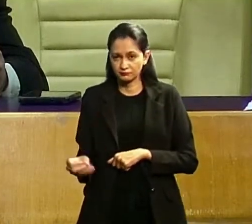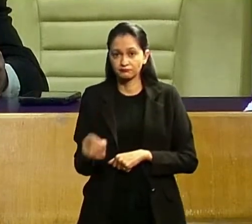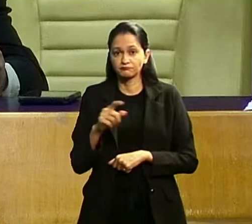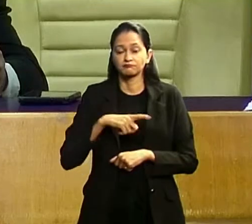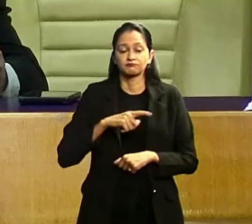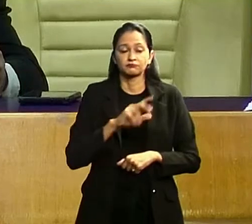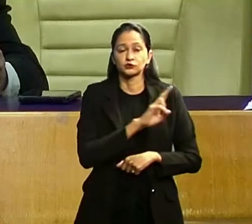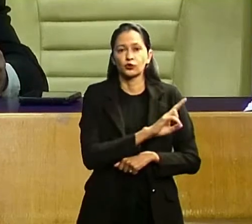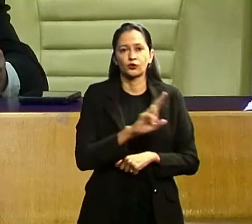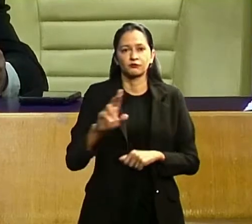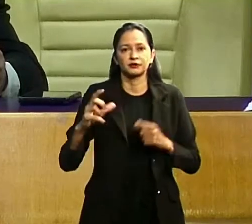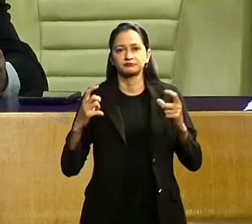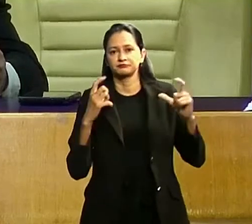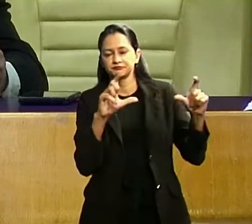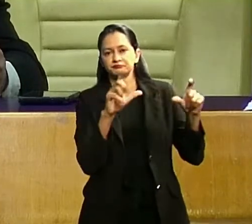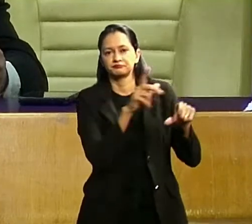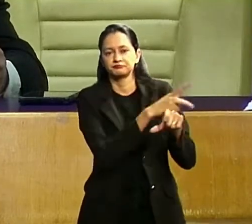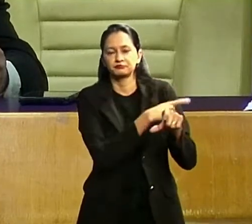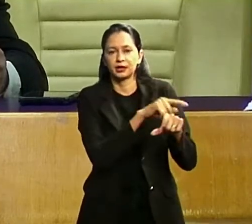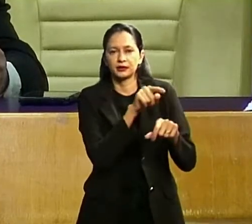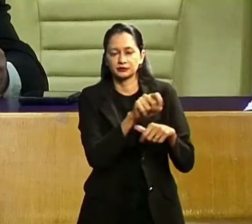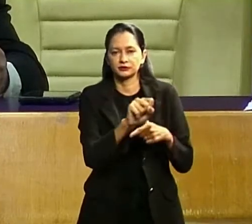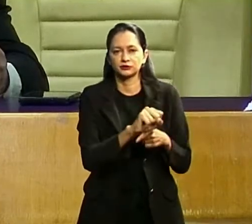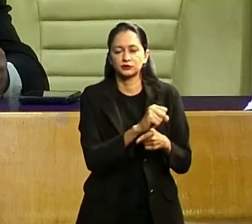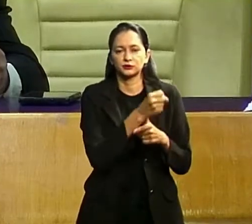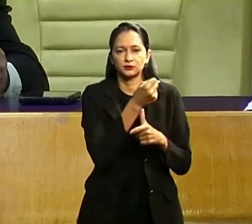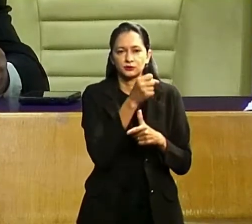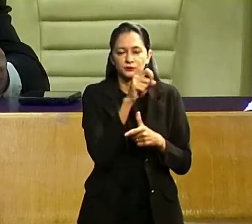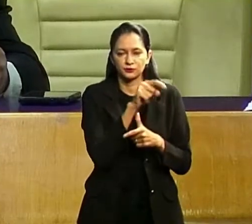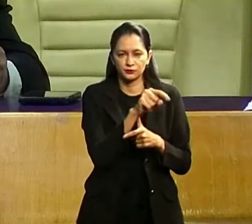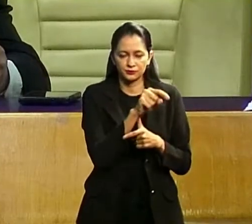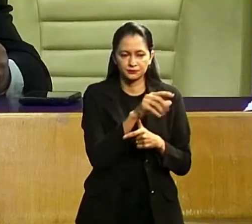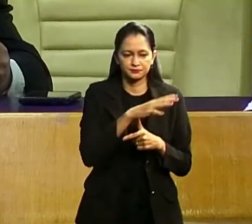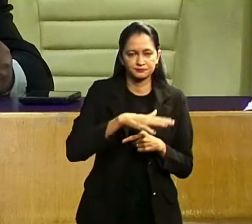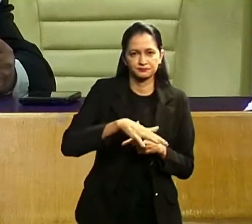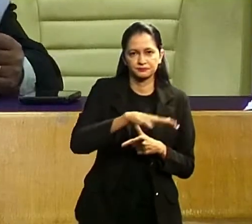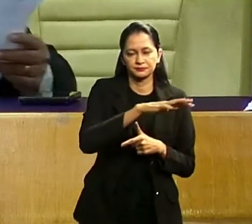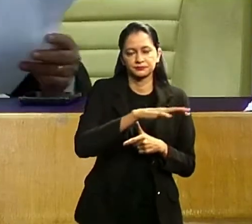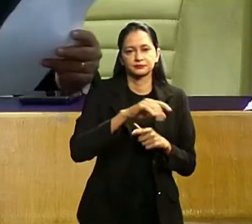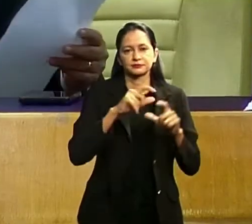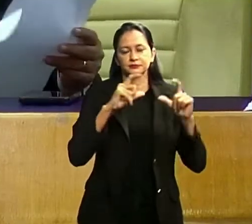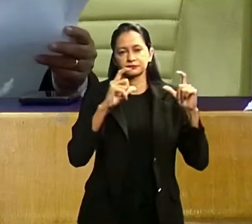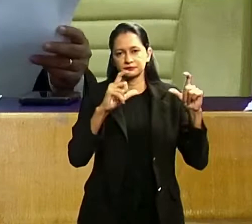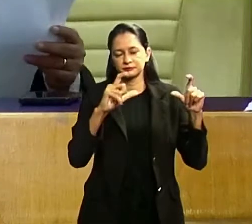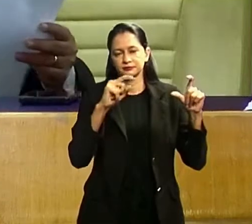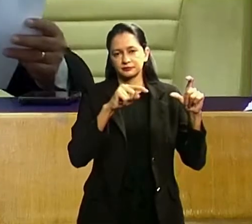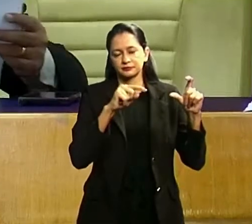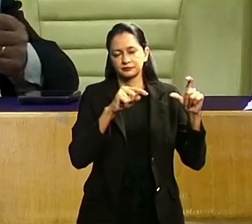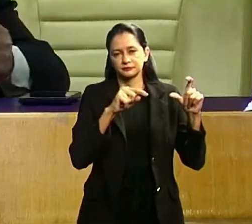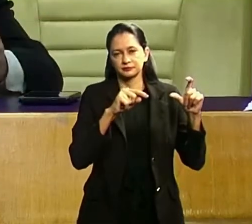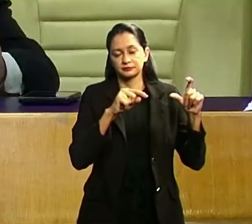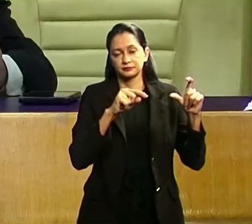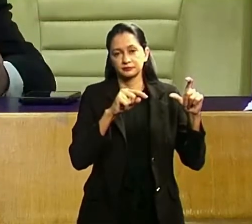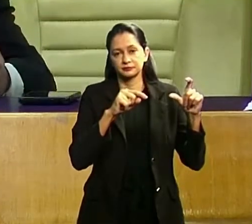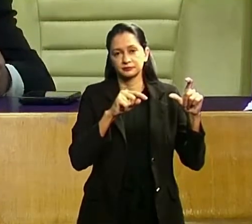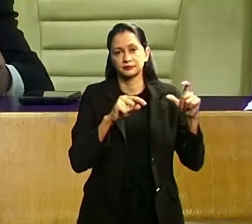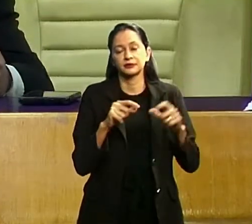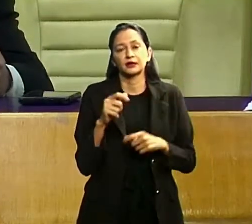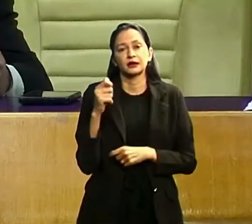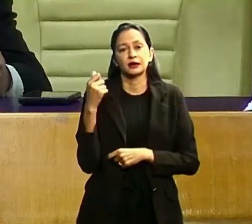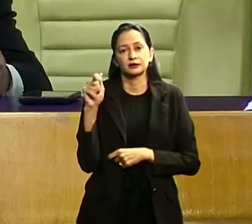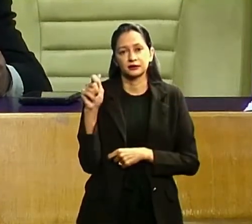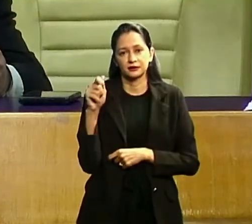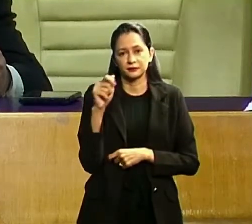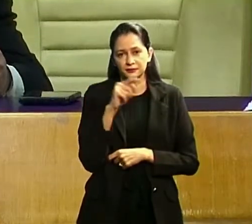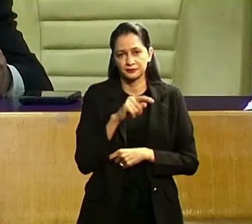Camargo, a praça nominada, situada na confluência da rua 102, paralela com a rua 2 e rua 4 da unidade